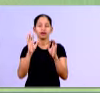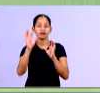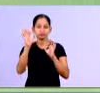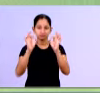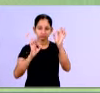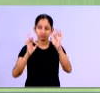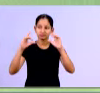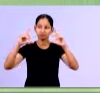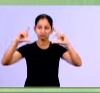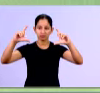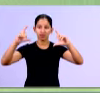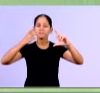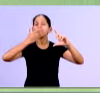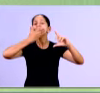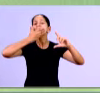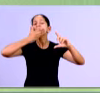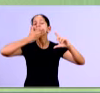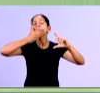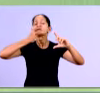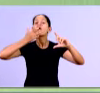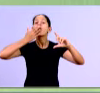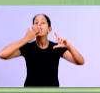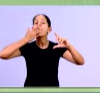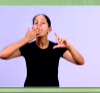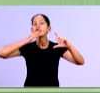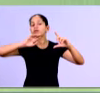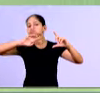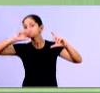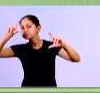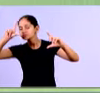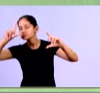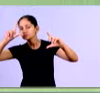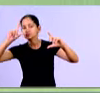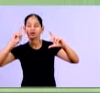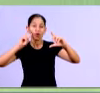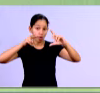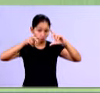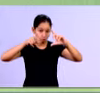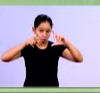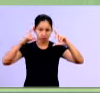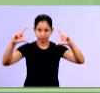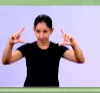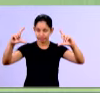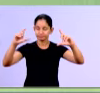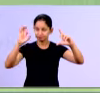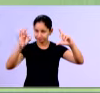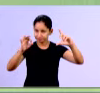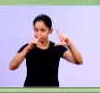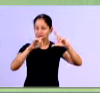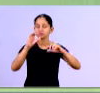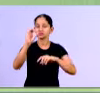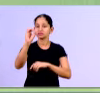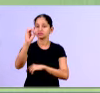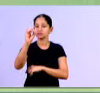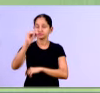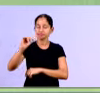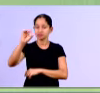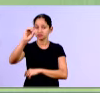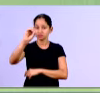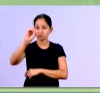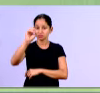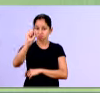Vou fazer aqui dentro de outra cor, só para destacar aqui no exercício. E aí eu vou ter 0,08 dividido